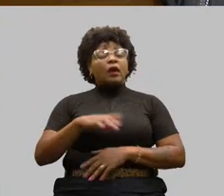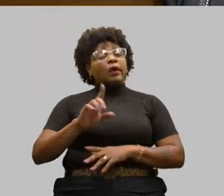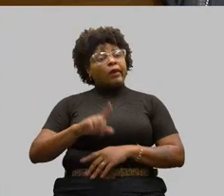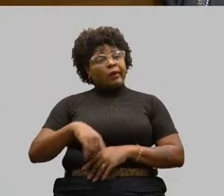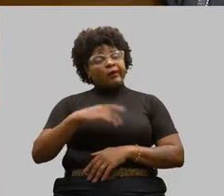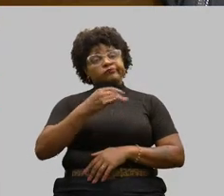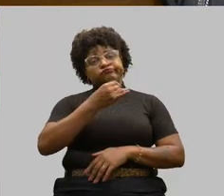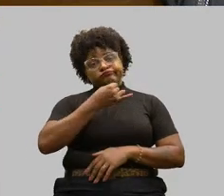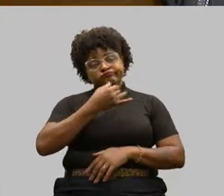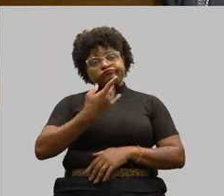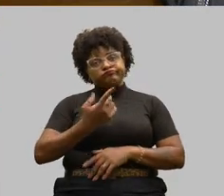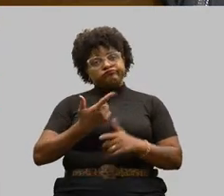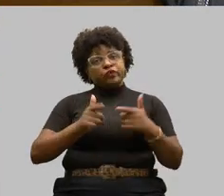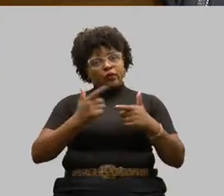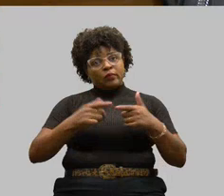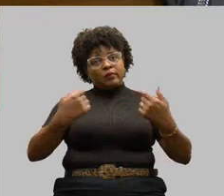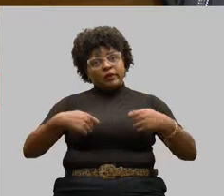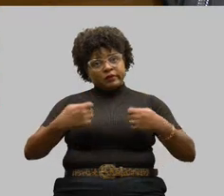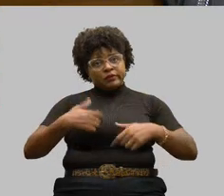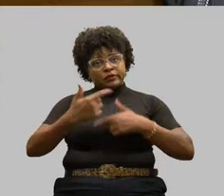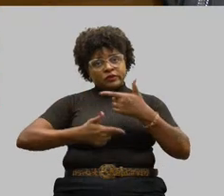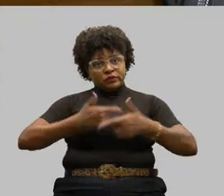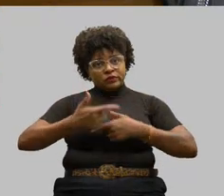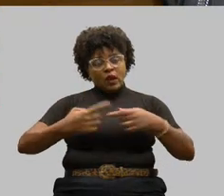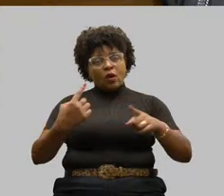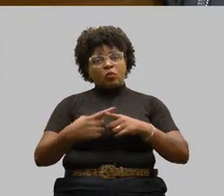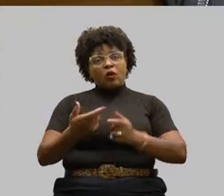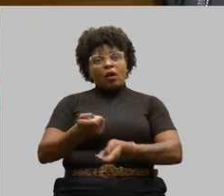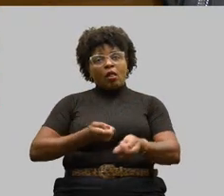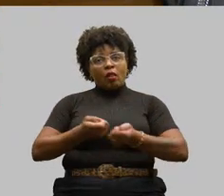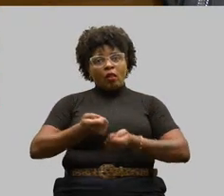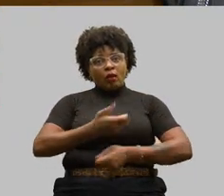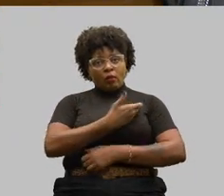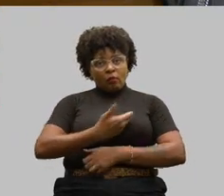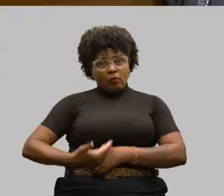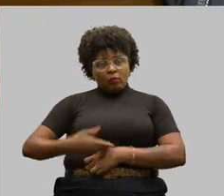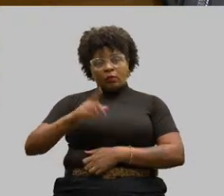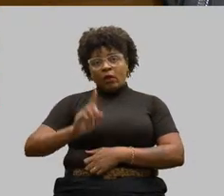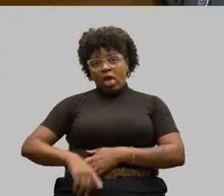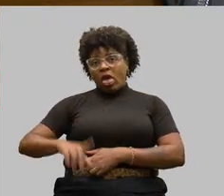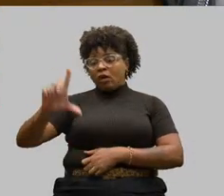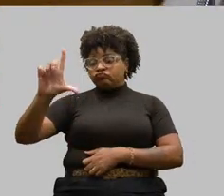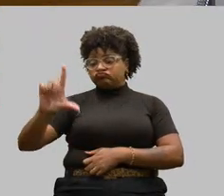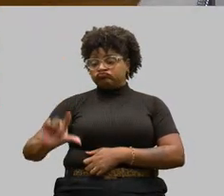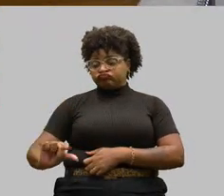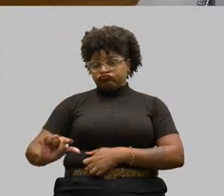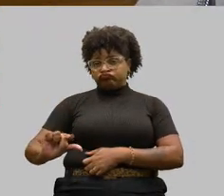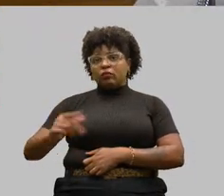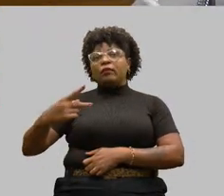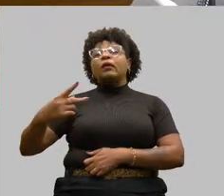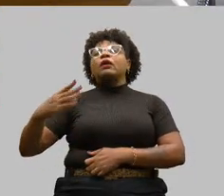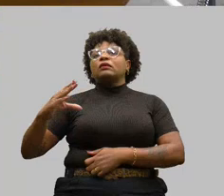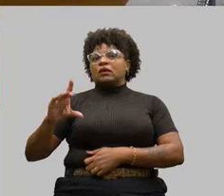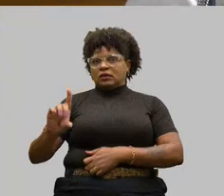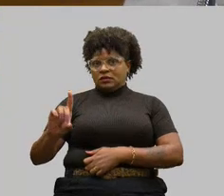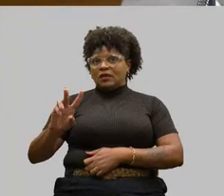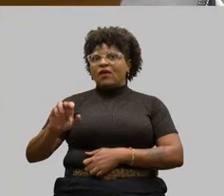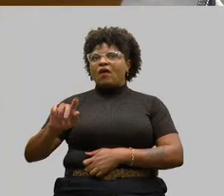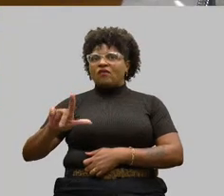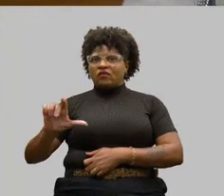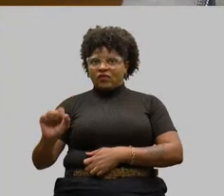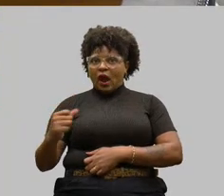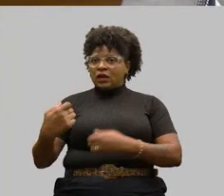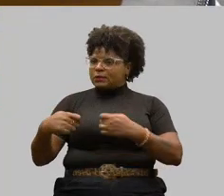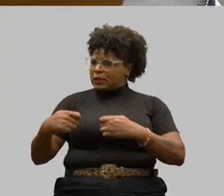nós temos que enfrentar porque a administração pública tem números muito baixos de presença de pessoas com deficiência e a gente precisa trabalhar